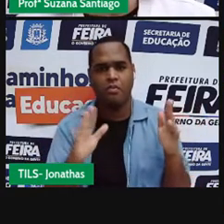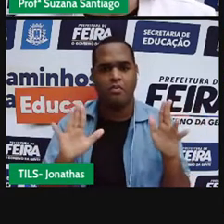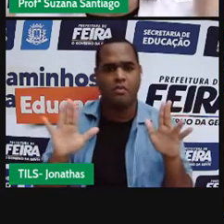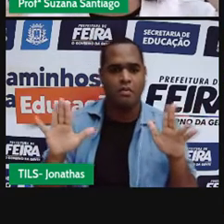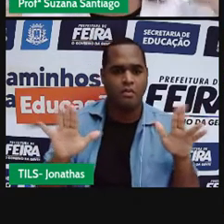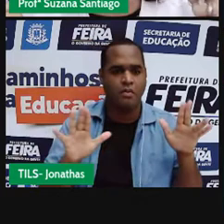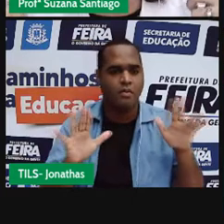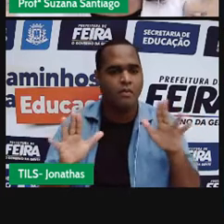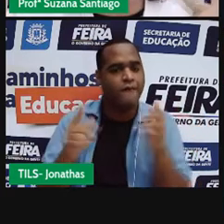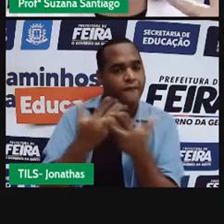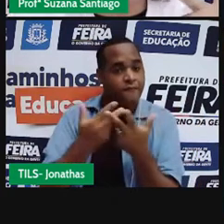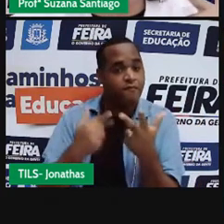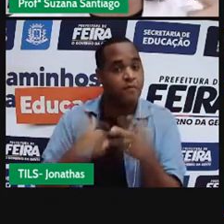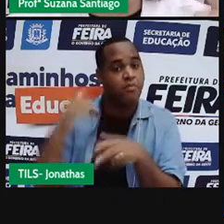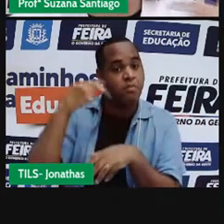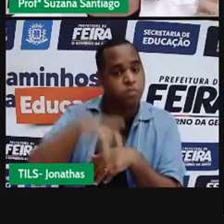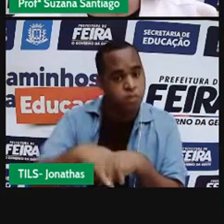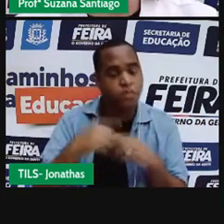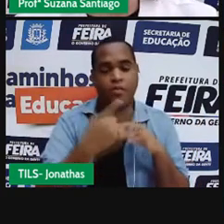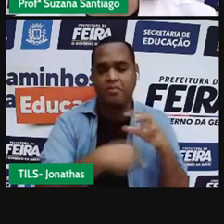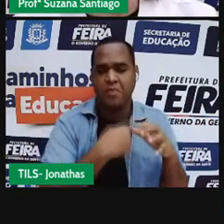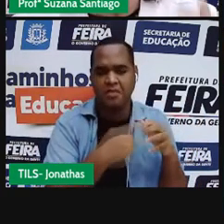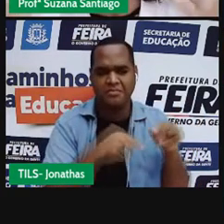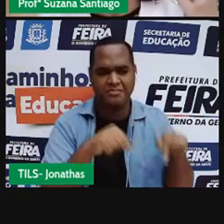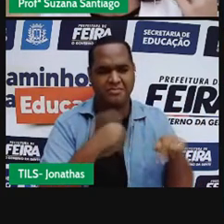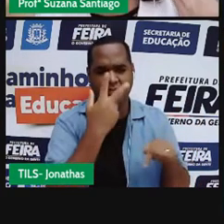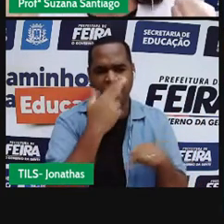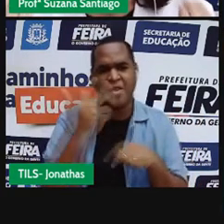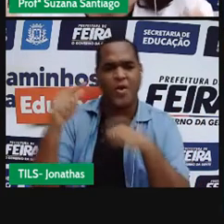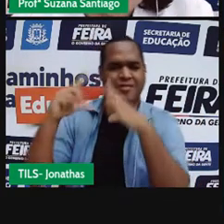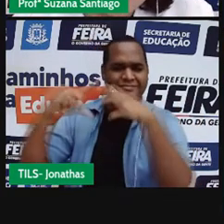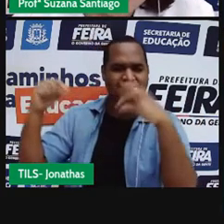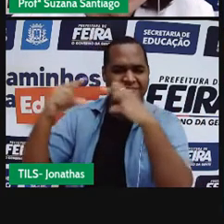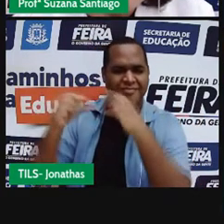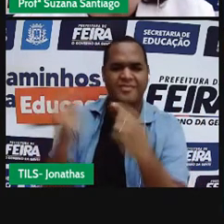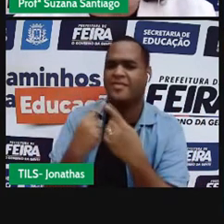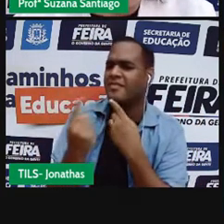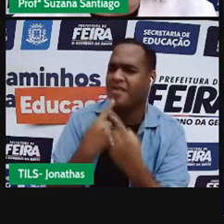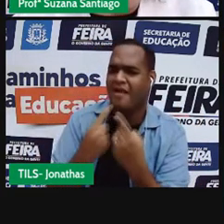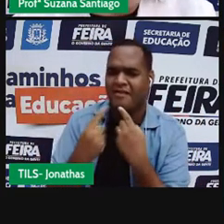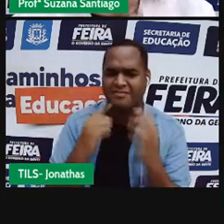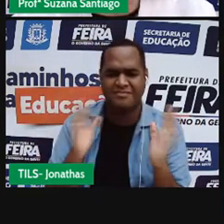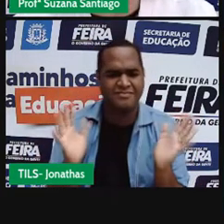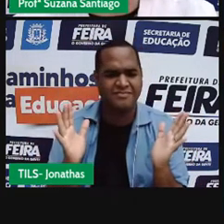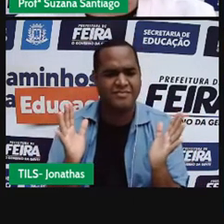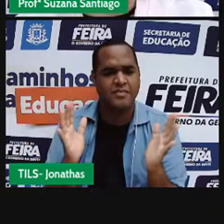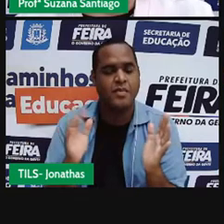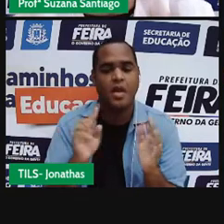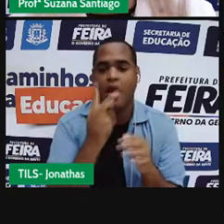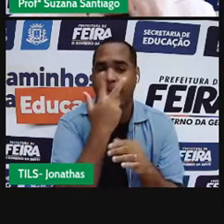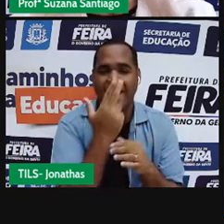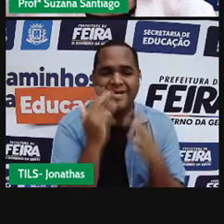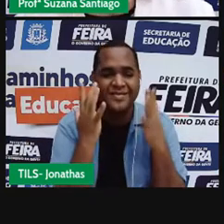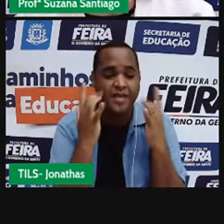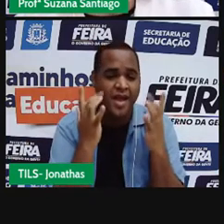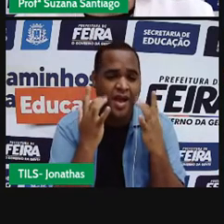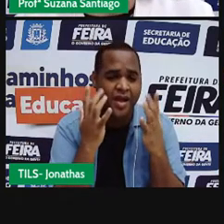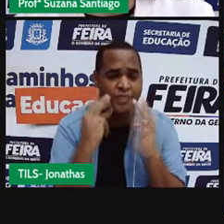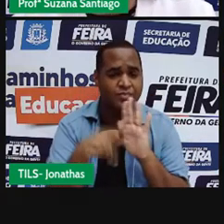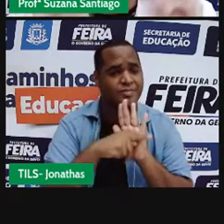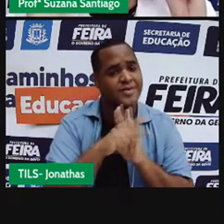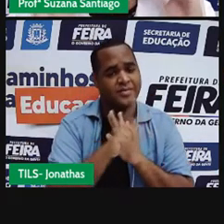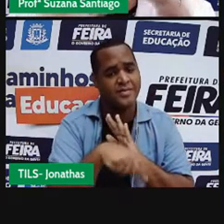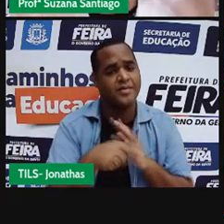Terra. E tinha também as pessoas entrevistadas na rua. E não souberam que isso era parte de um teatro.